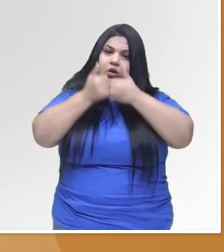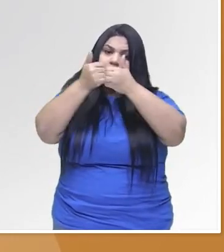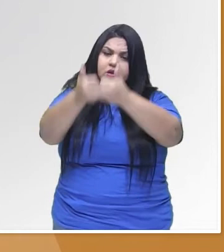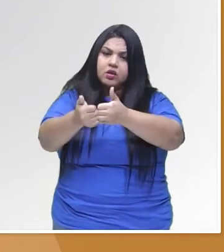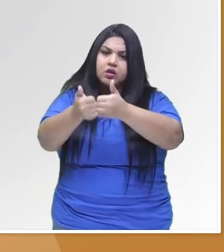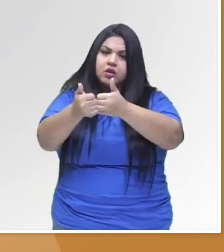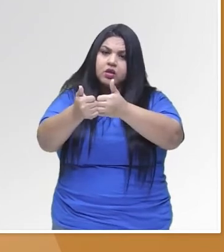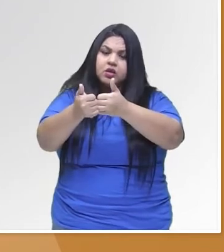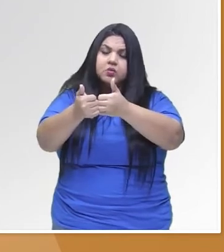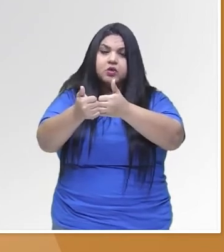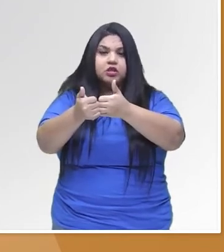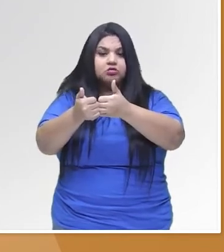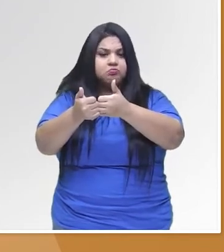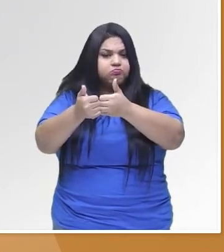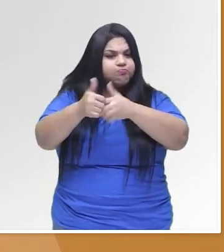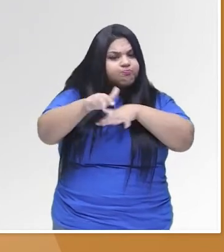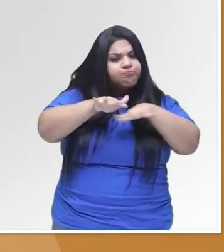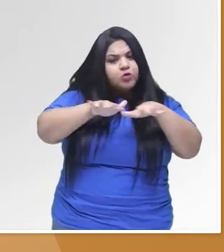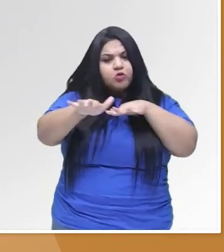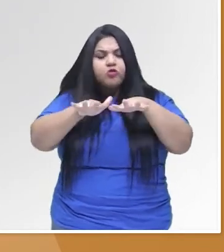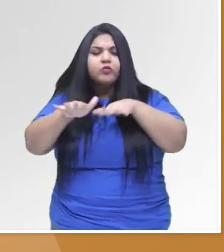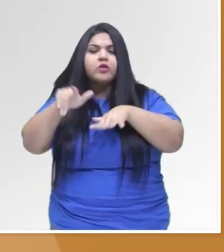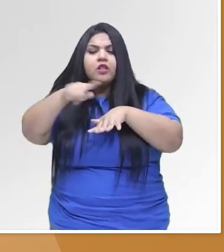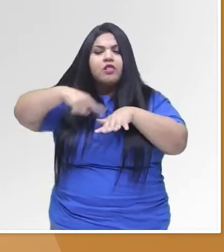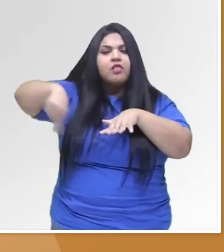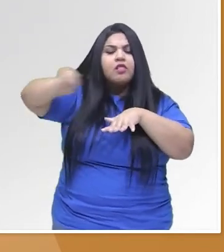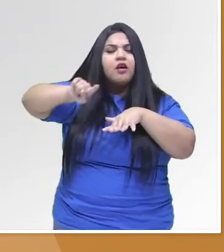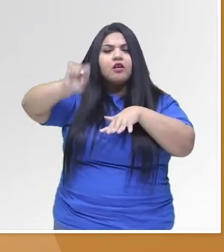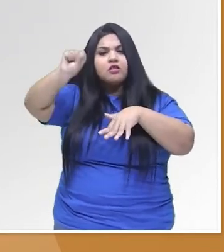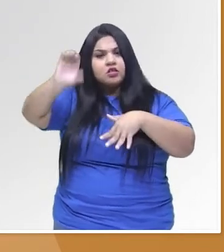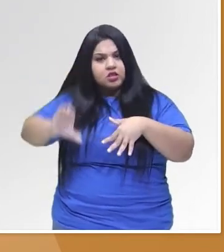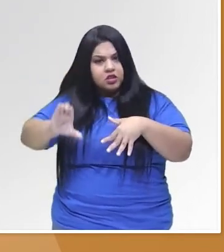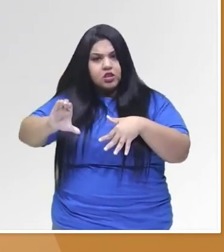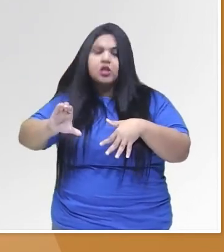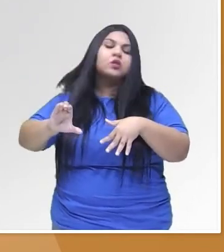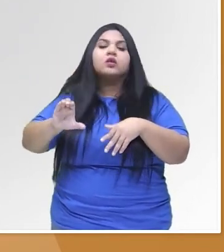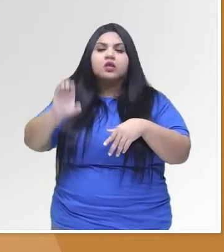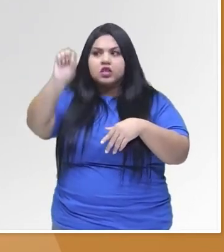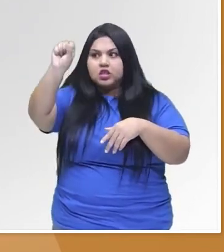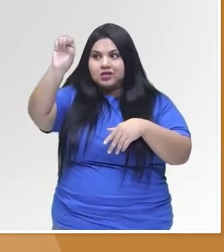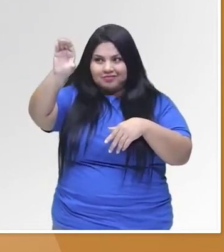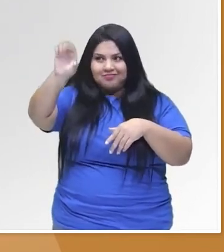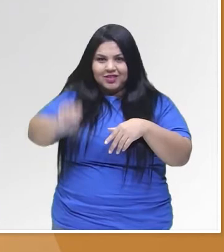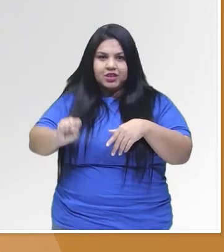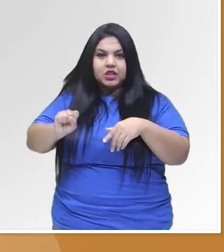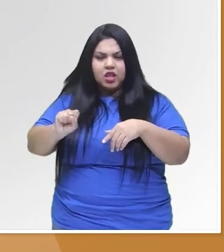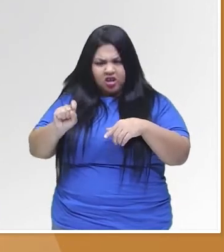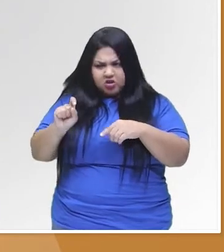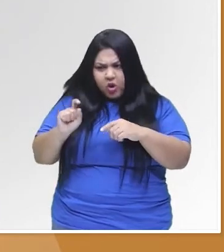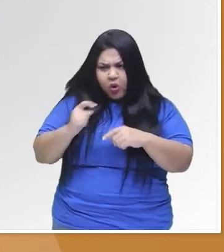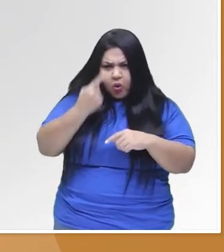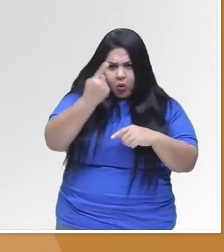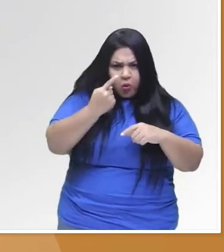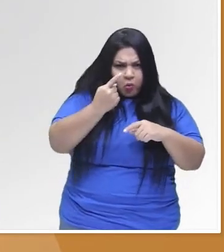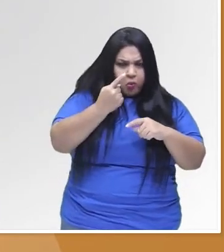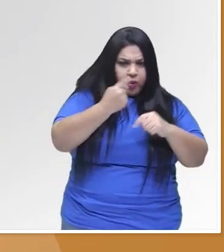esse dinamismo da região Centro-Sul, né, que não é só uma atividade econômica, são diversas. Então, somos um dos